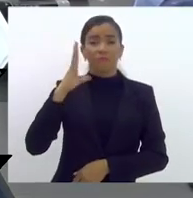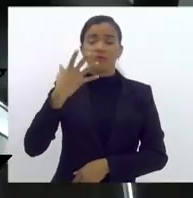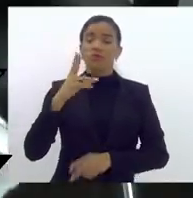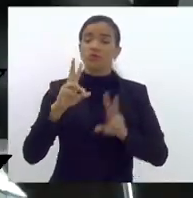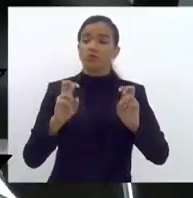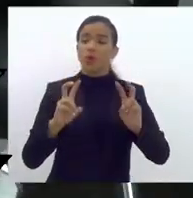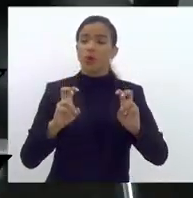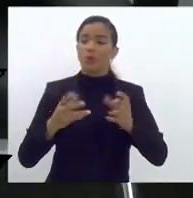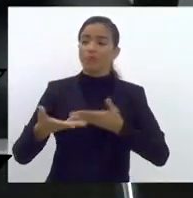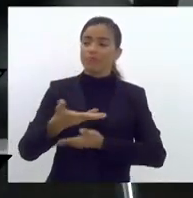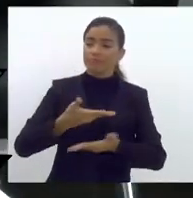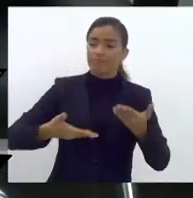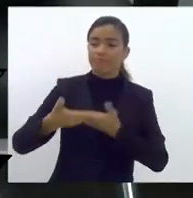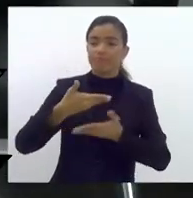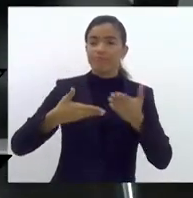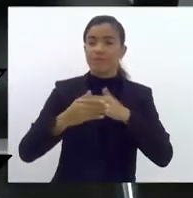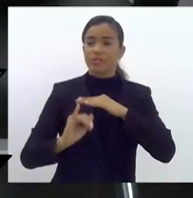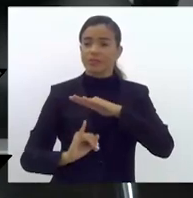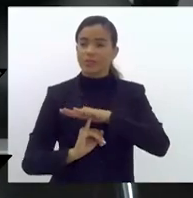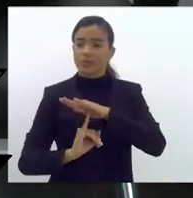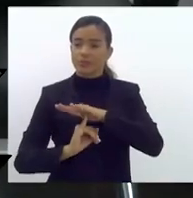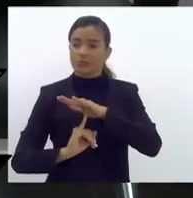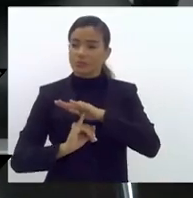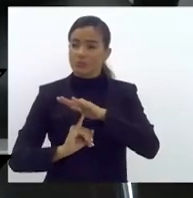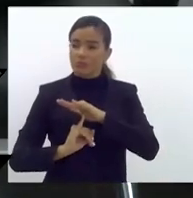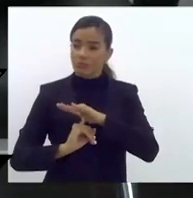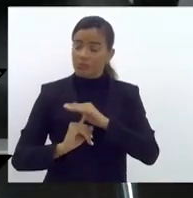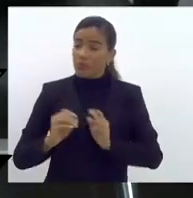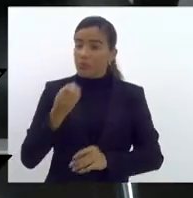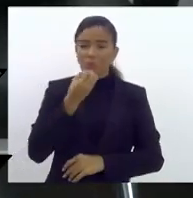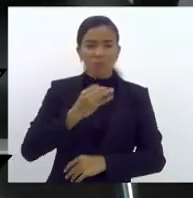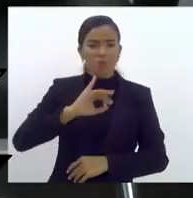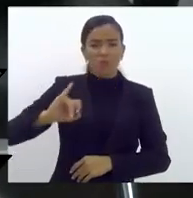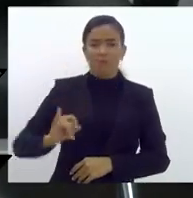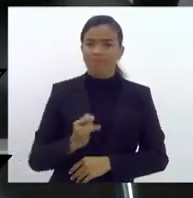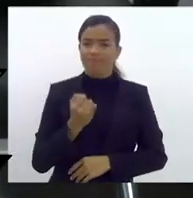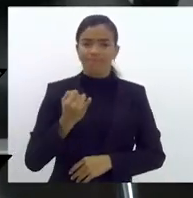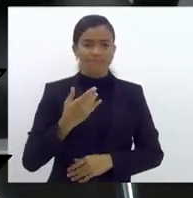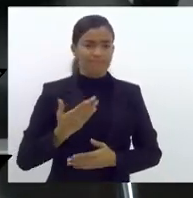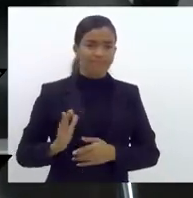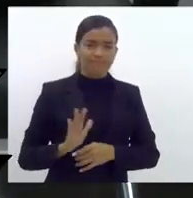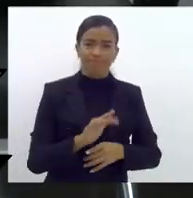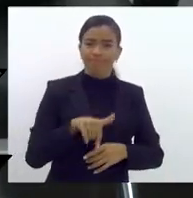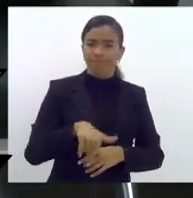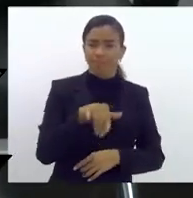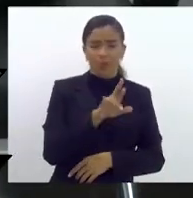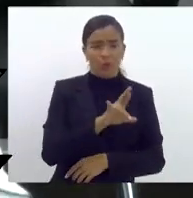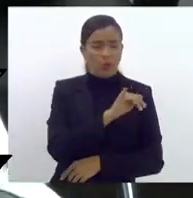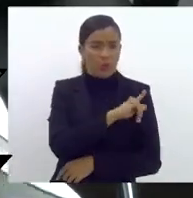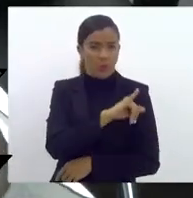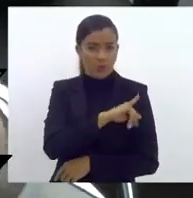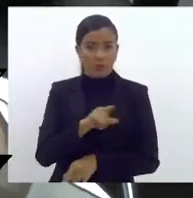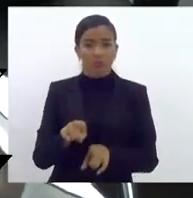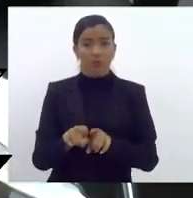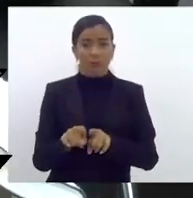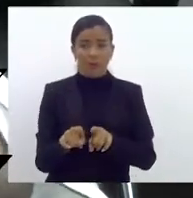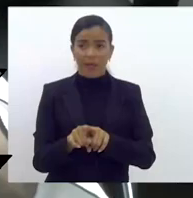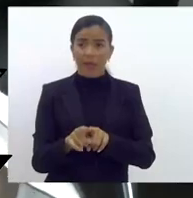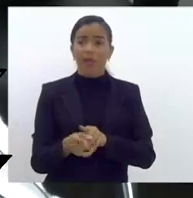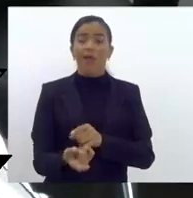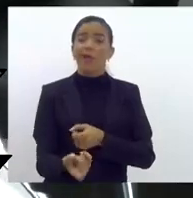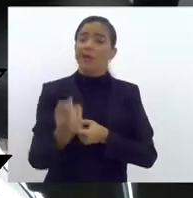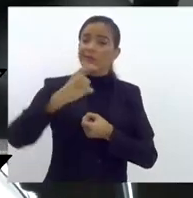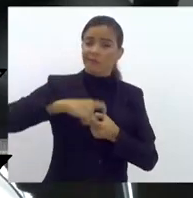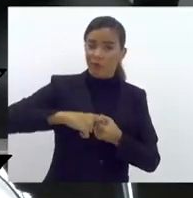interlocução institucional né muito proveitosa né para essa casa para o estado do Rio de Janeiro retornou essa